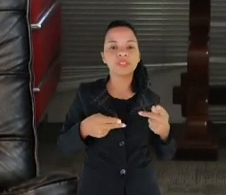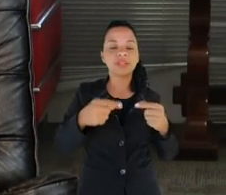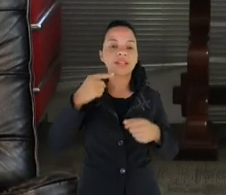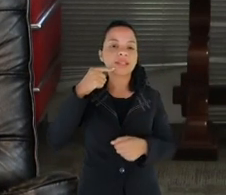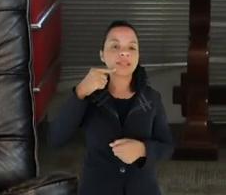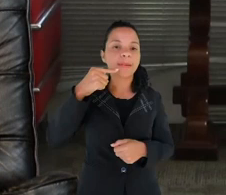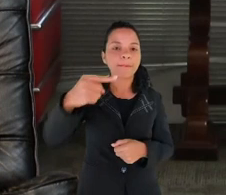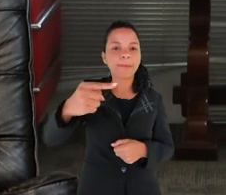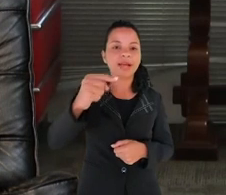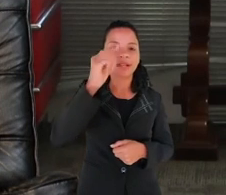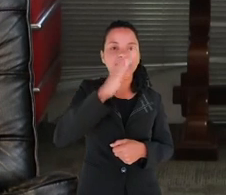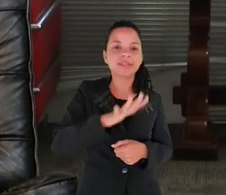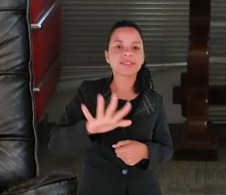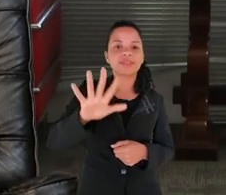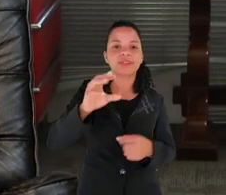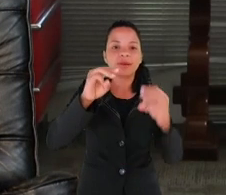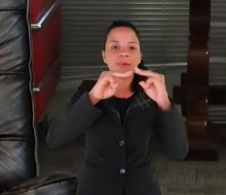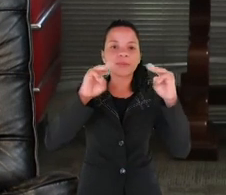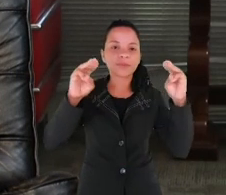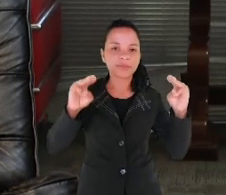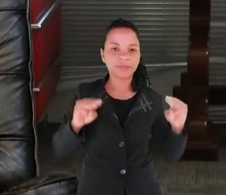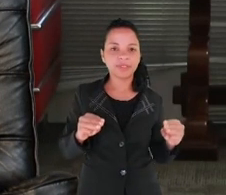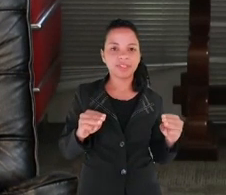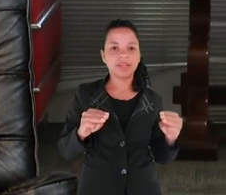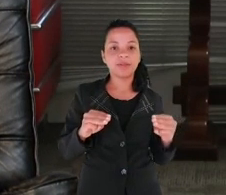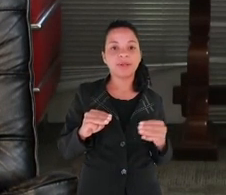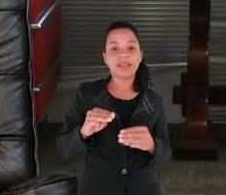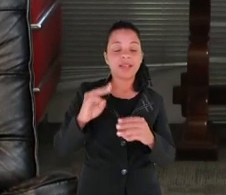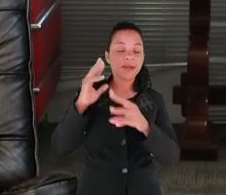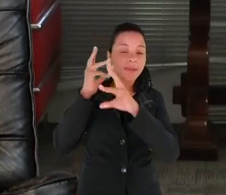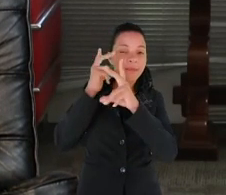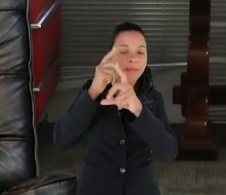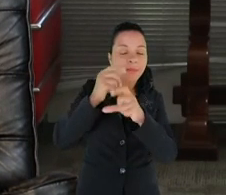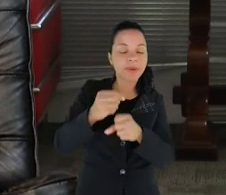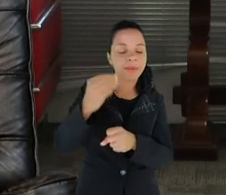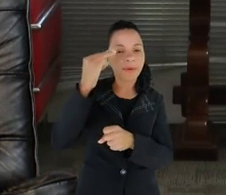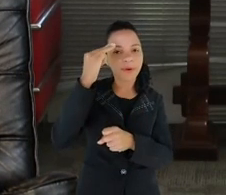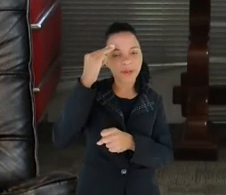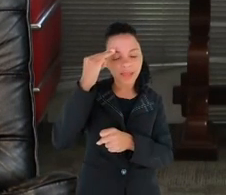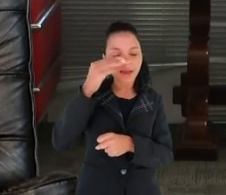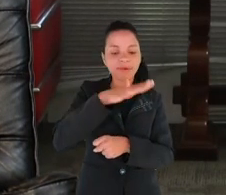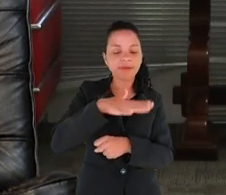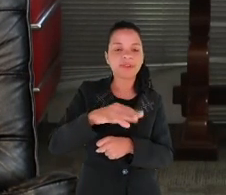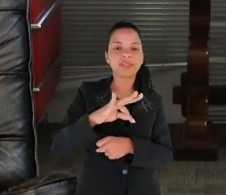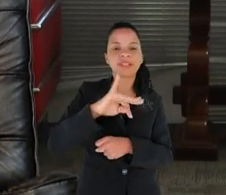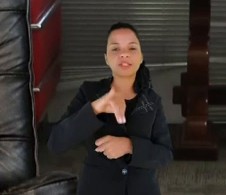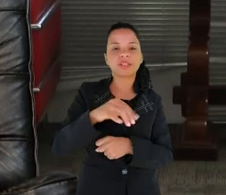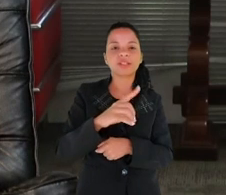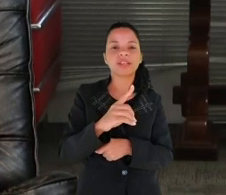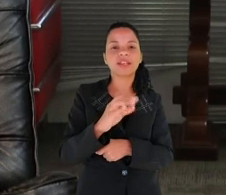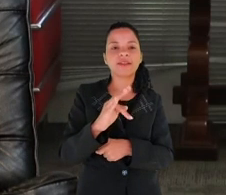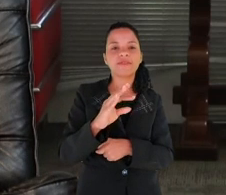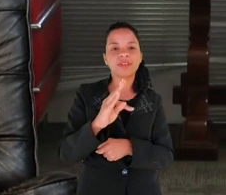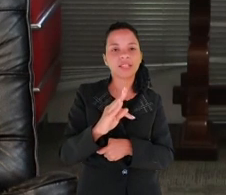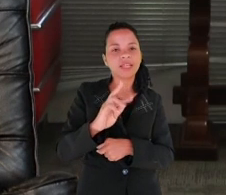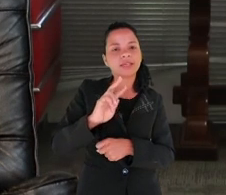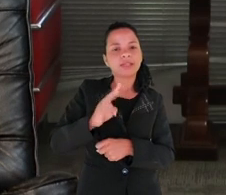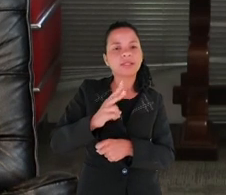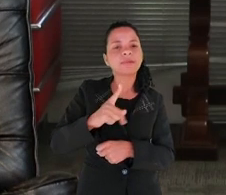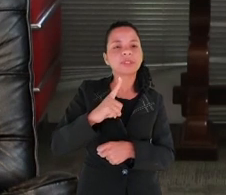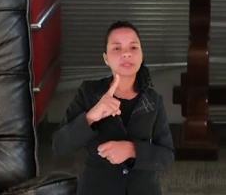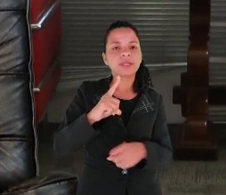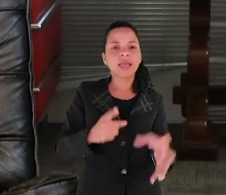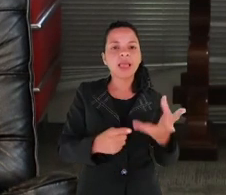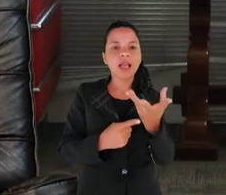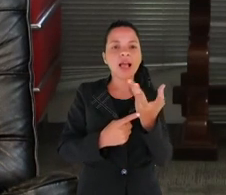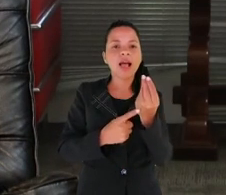Memorial TJDFT, Espaço Desembargadora Lila Pimenta Duarte, promove regularmente exposições temporárias de arte e lançamentos